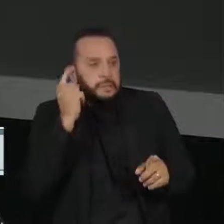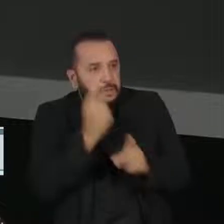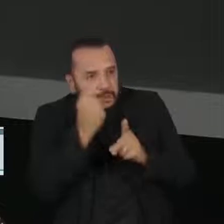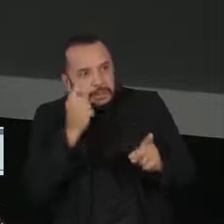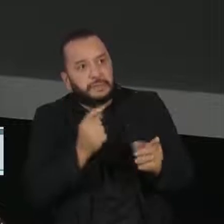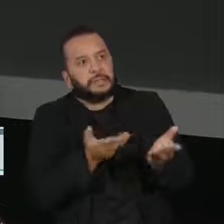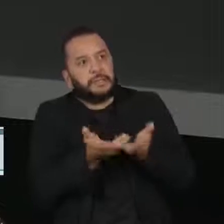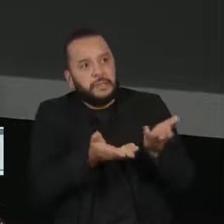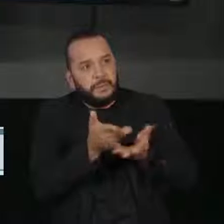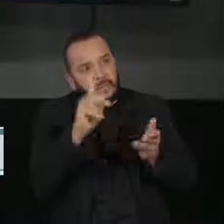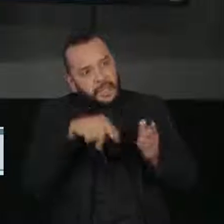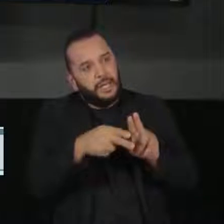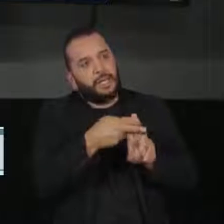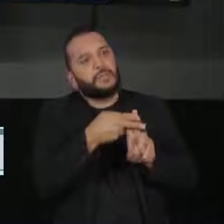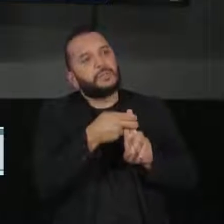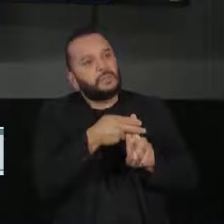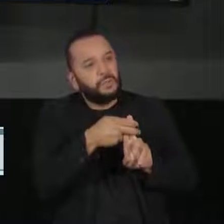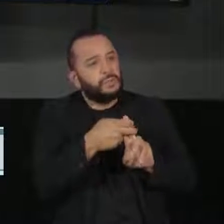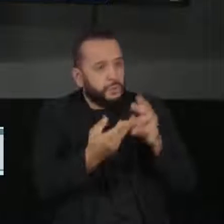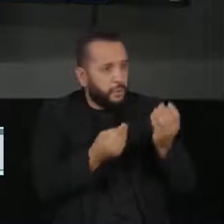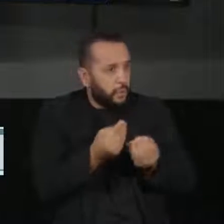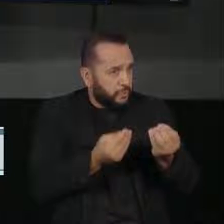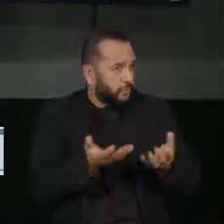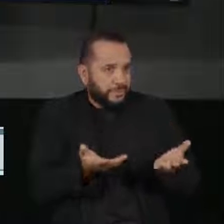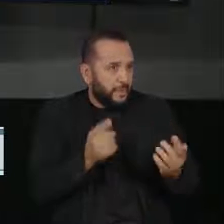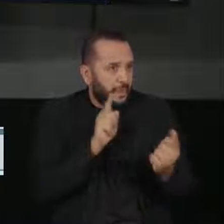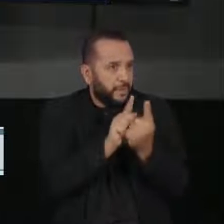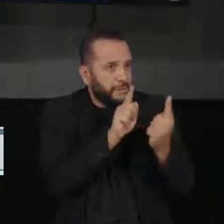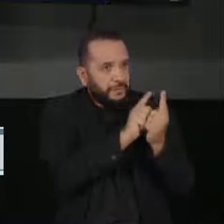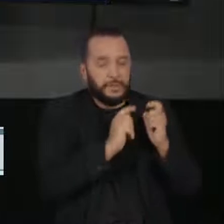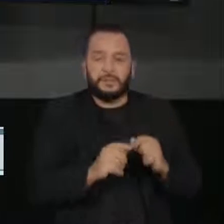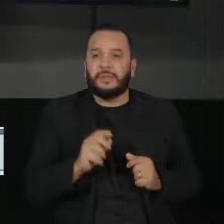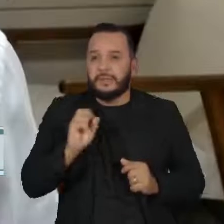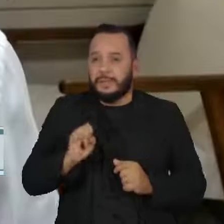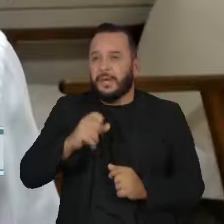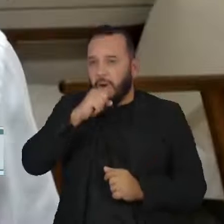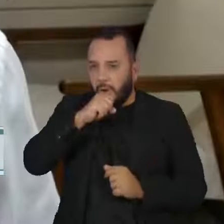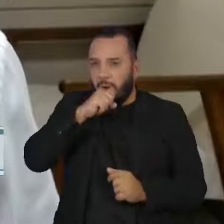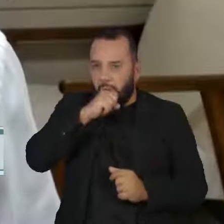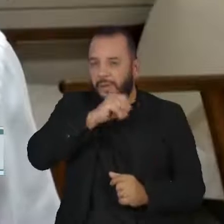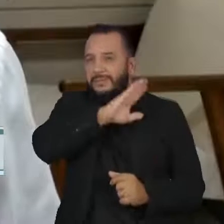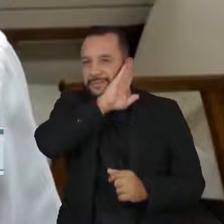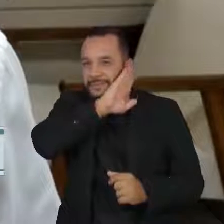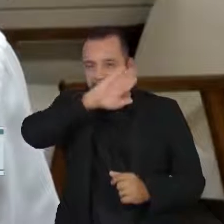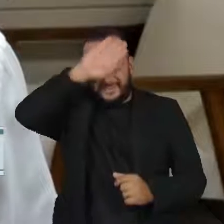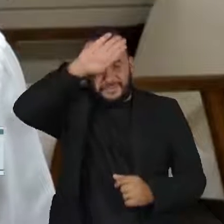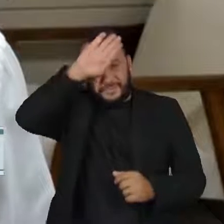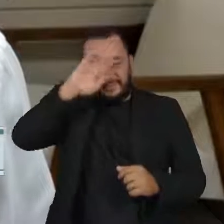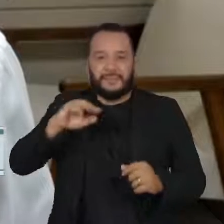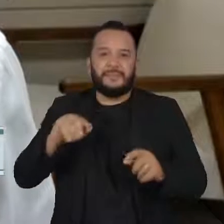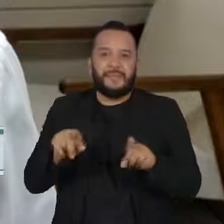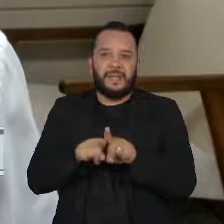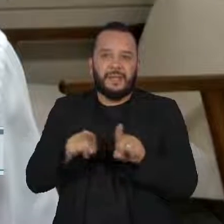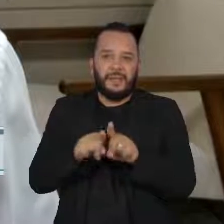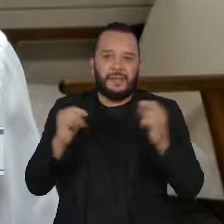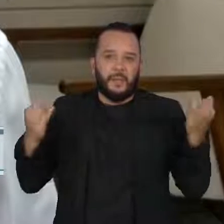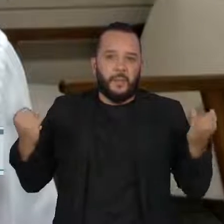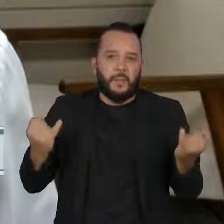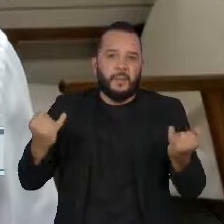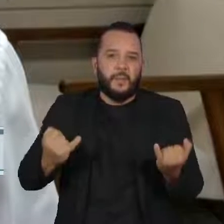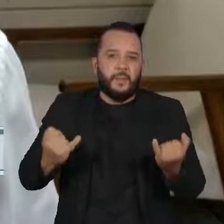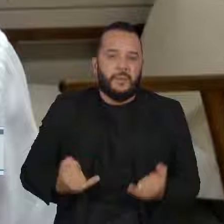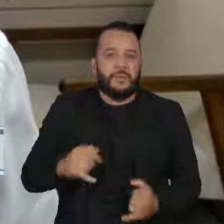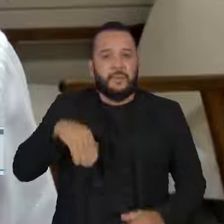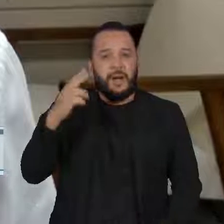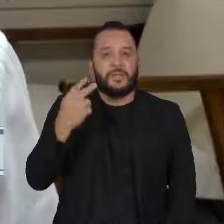Como é esse atendimento? Geralmente, se a pessoa apresentar tosse, febre, perda de peso por mais de 2 semanas, deve procurar uma